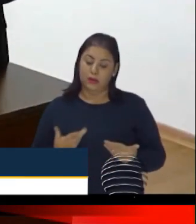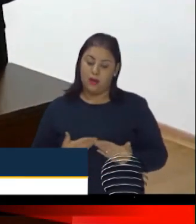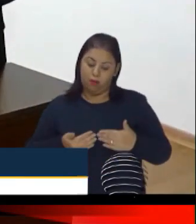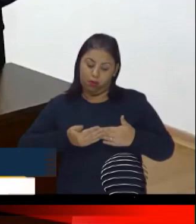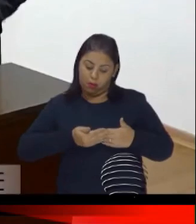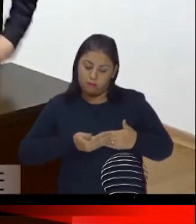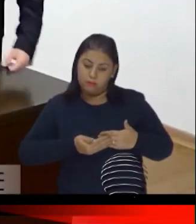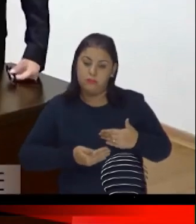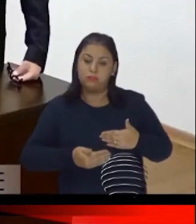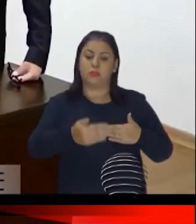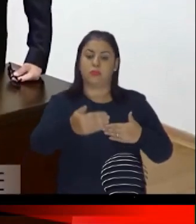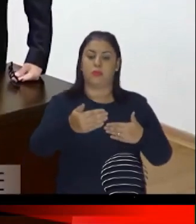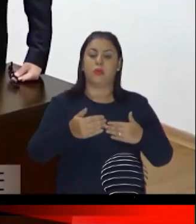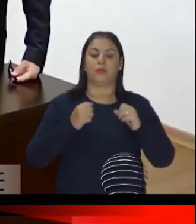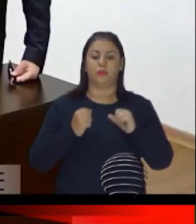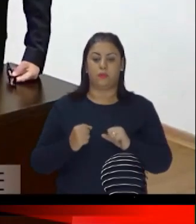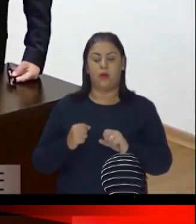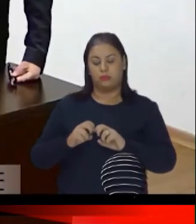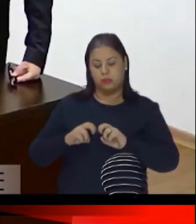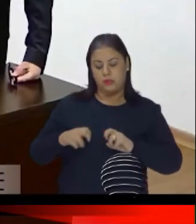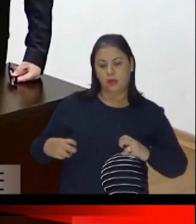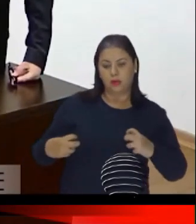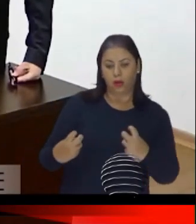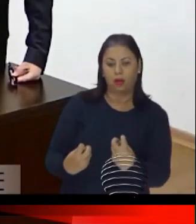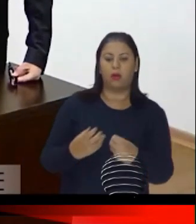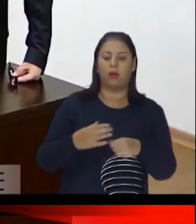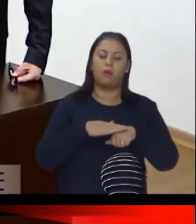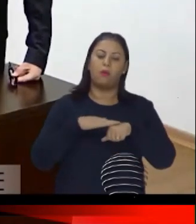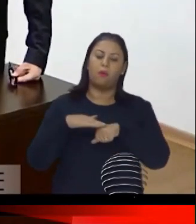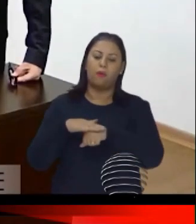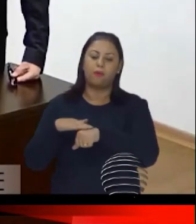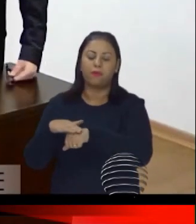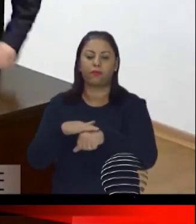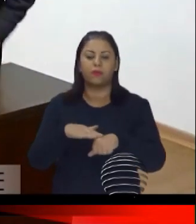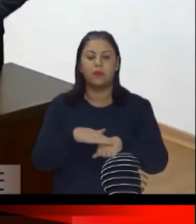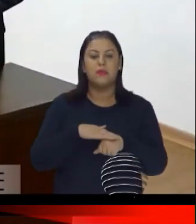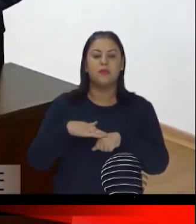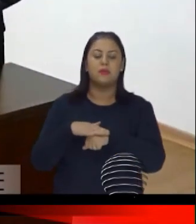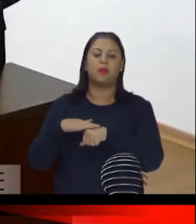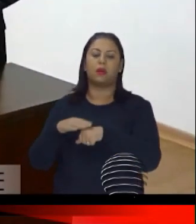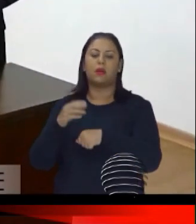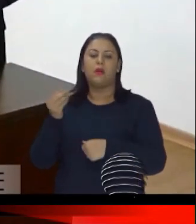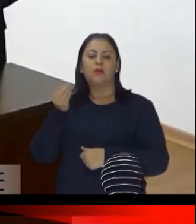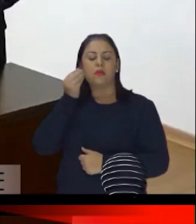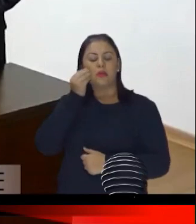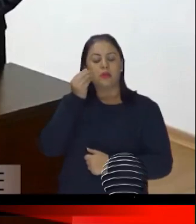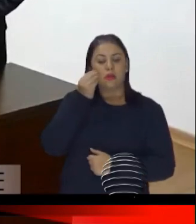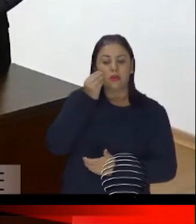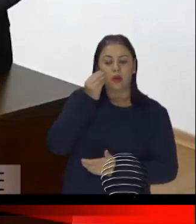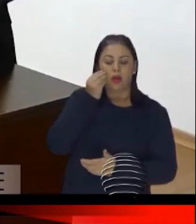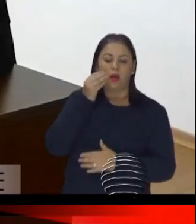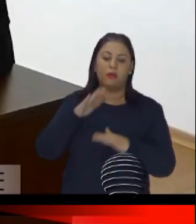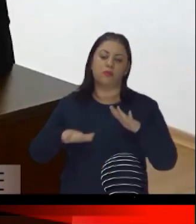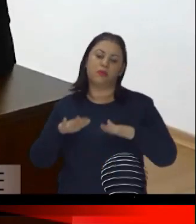frente, a gente pode sentar mais, conversar mais e tentar aí,